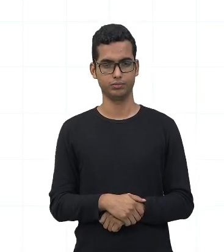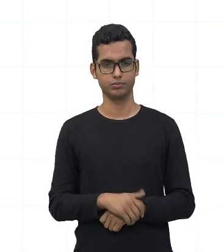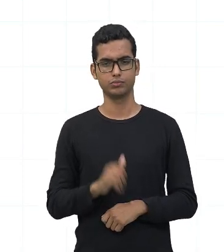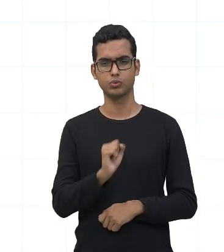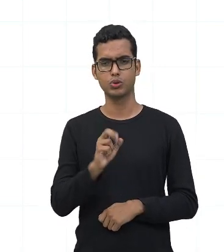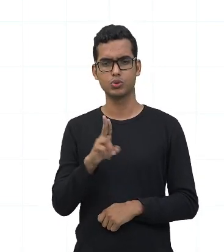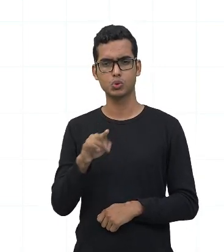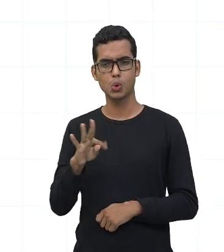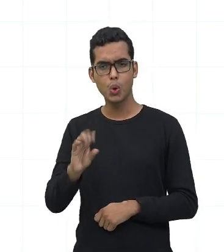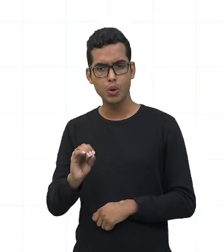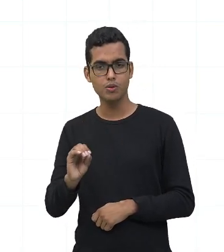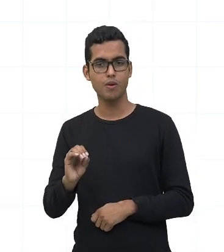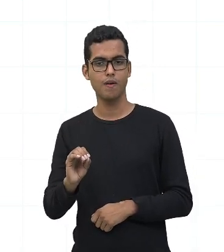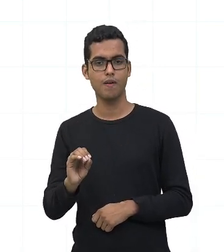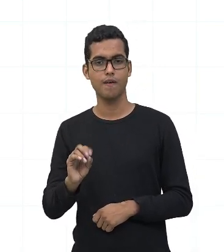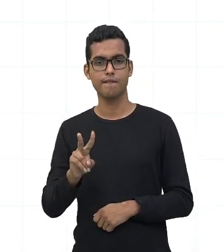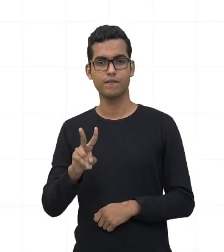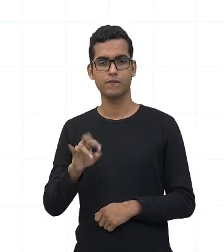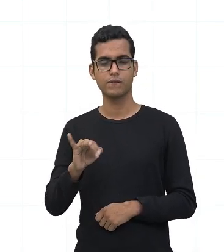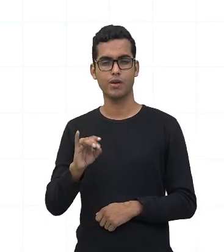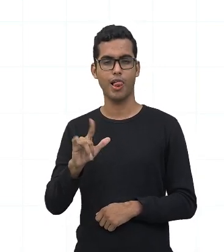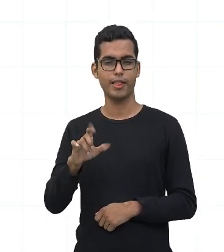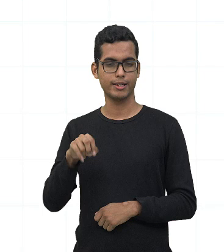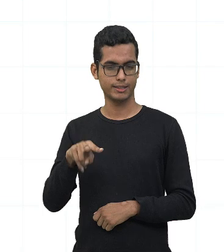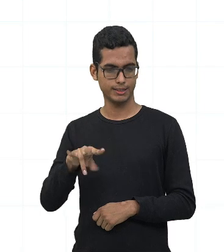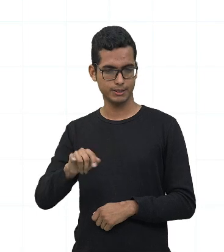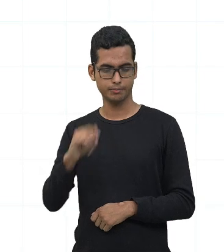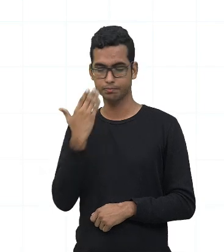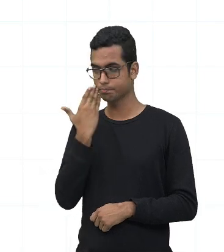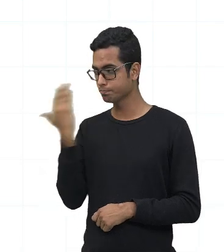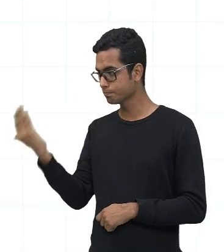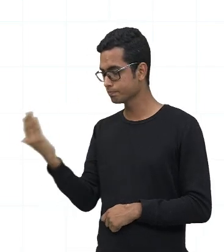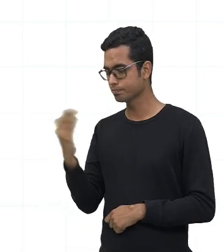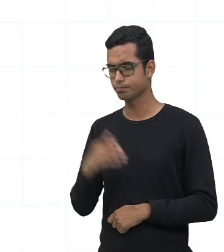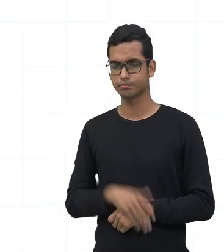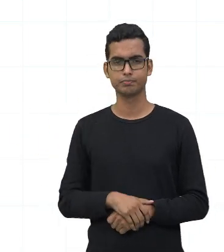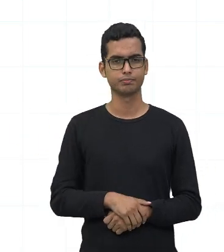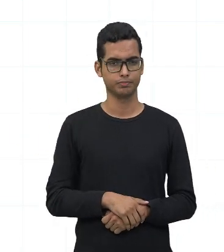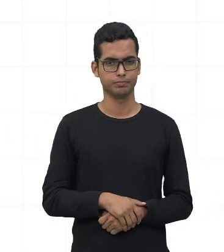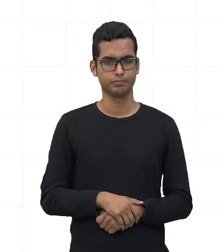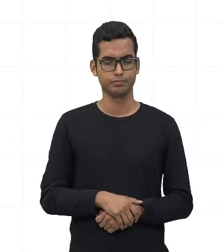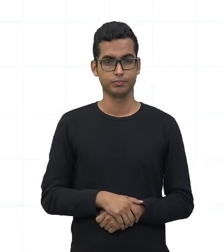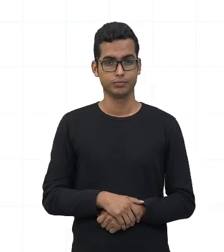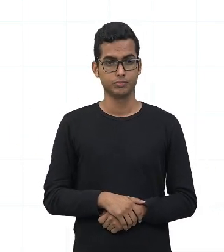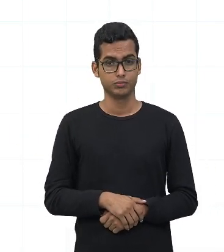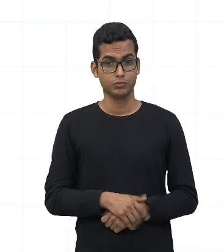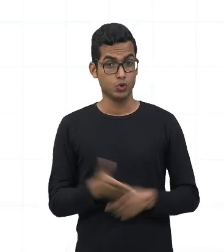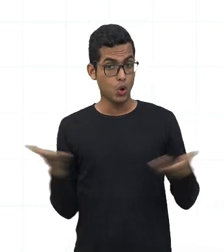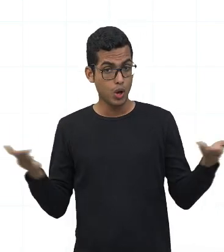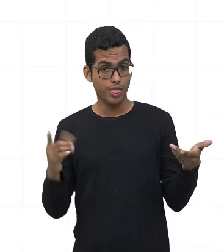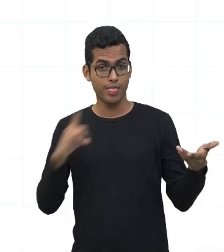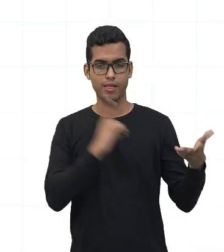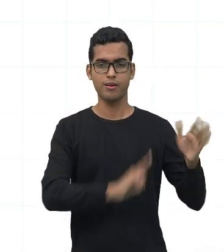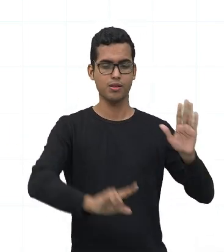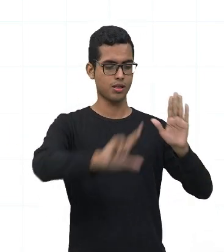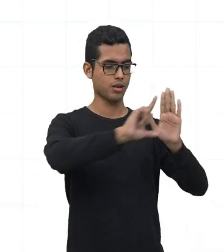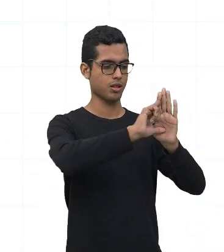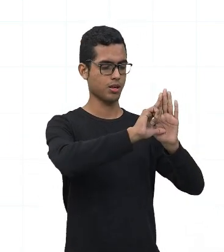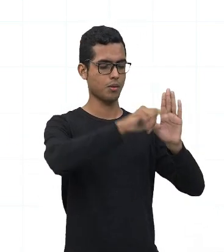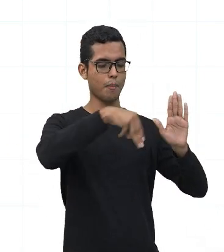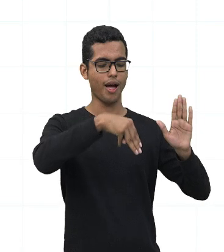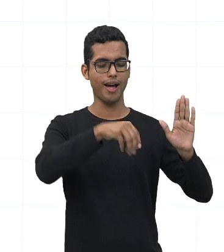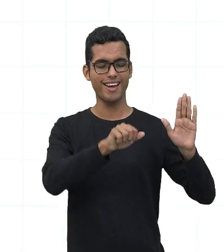o argumento de autoridade aí para esses temas? Nós sabemos que hoje existe a lei da Maria da